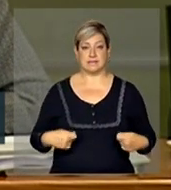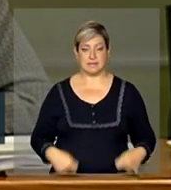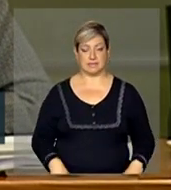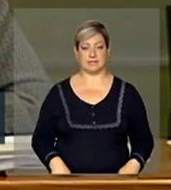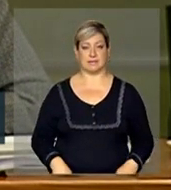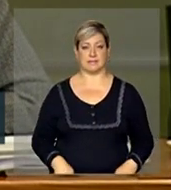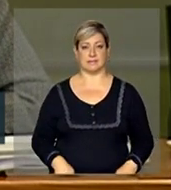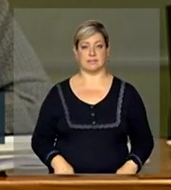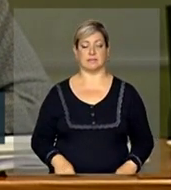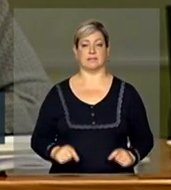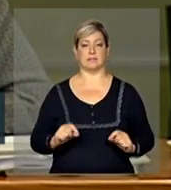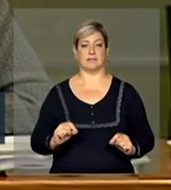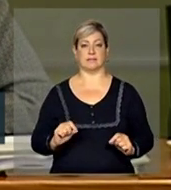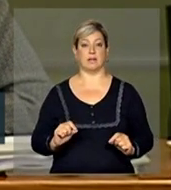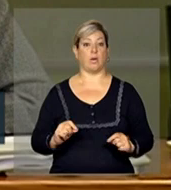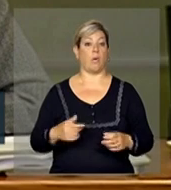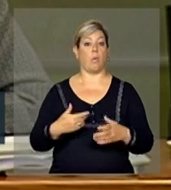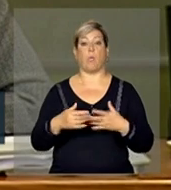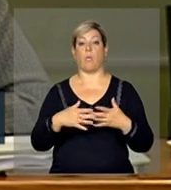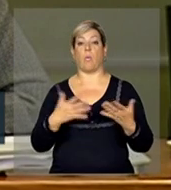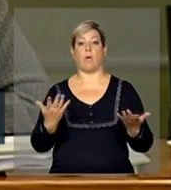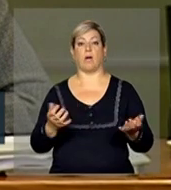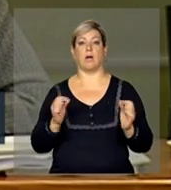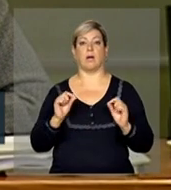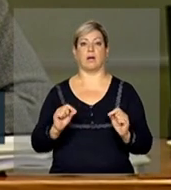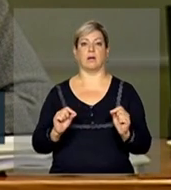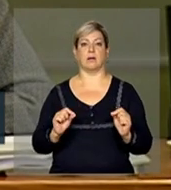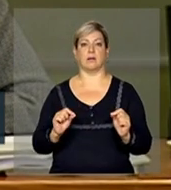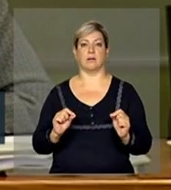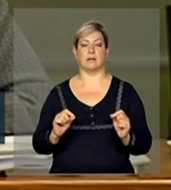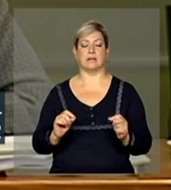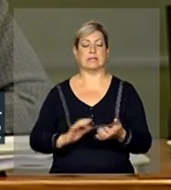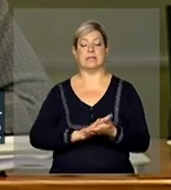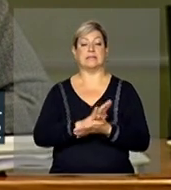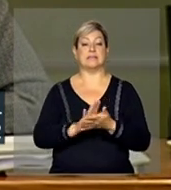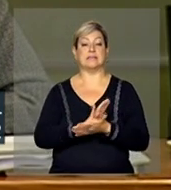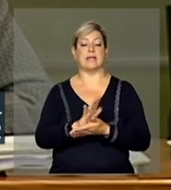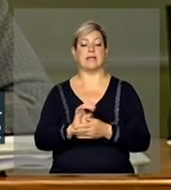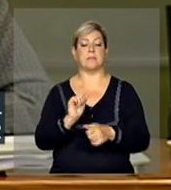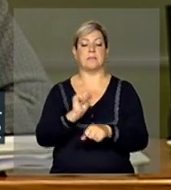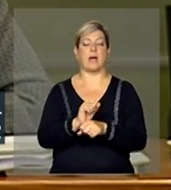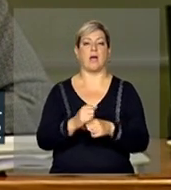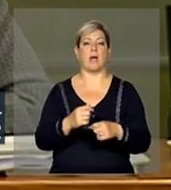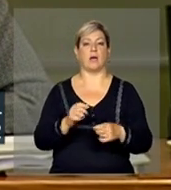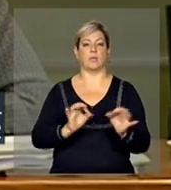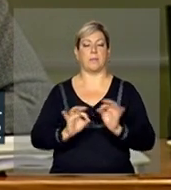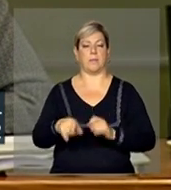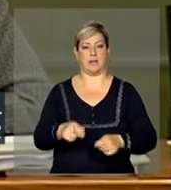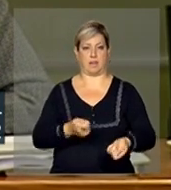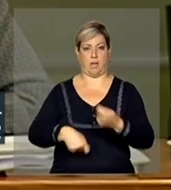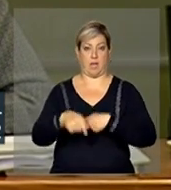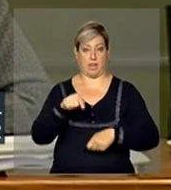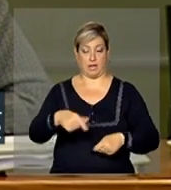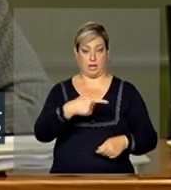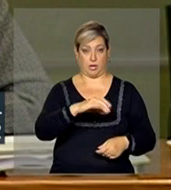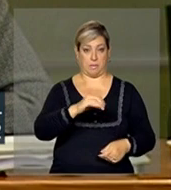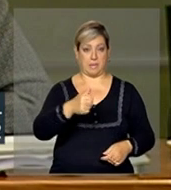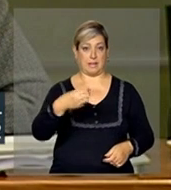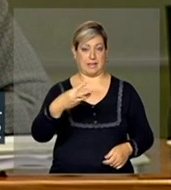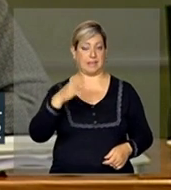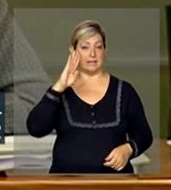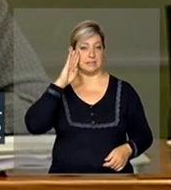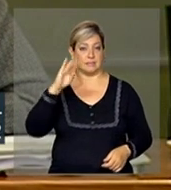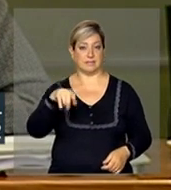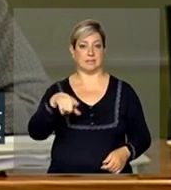sem qualquer quebra no plano de negócios. Portanto, esse ano de 2013, inclusive,